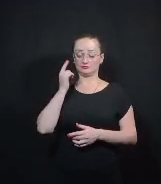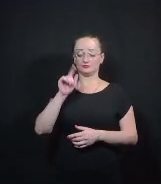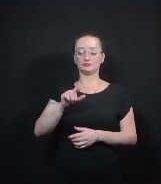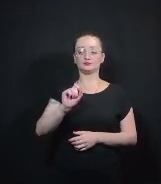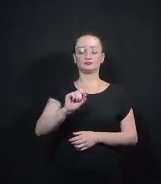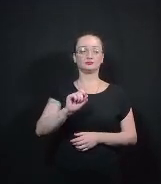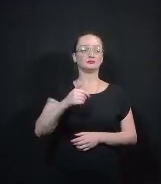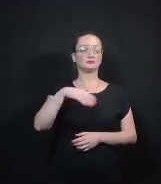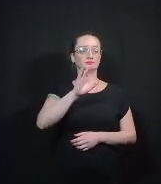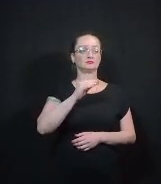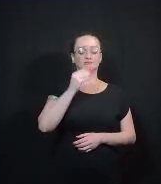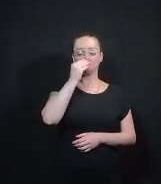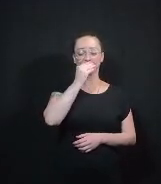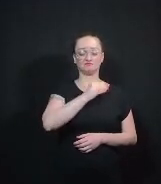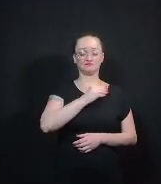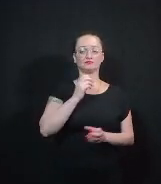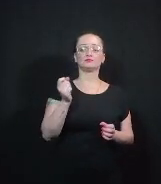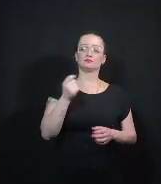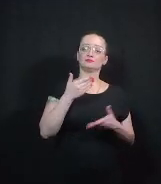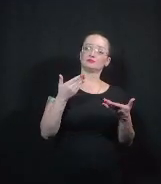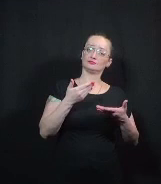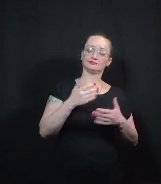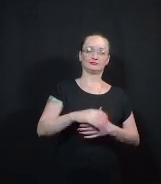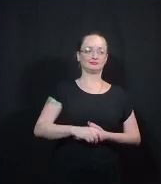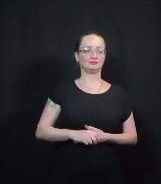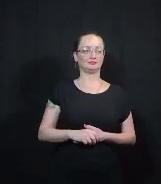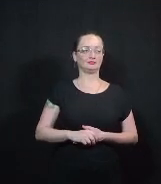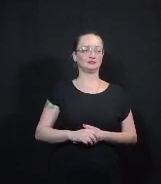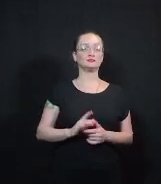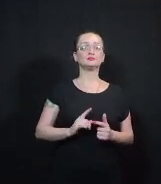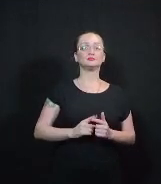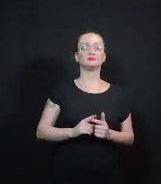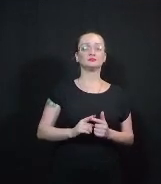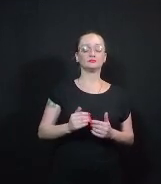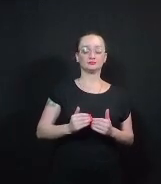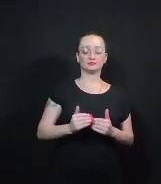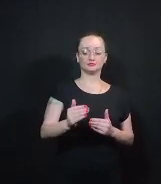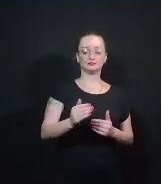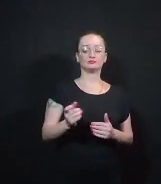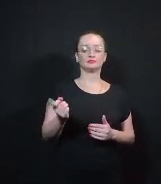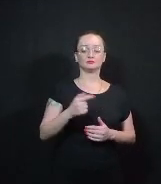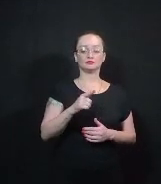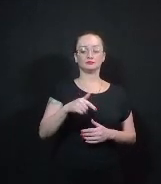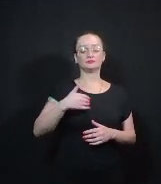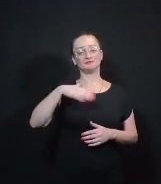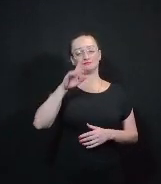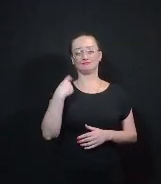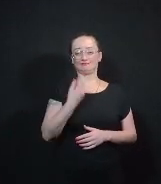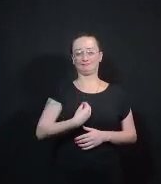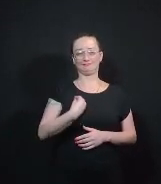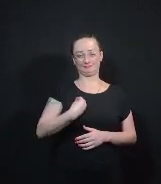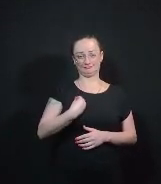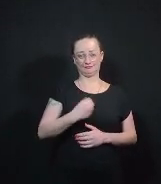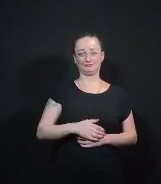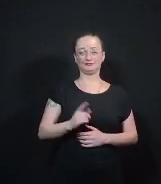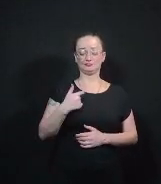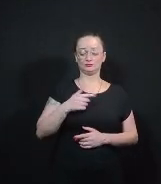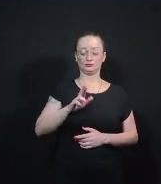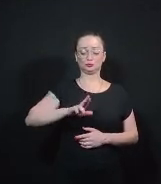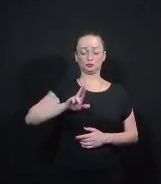algo até mais ignorável do que é hoje em dia, porque perpassa demais as nossas vidas, né? A gente